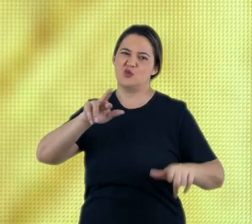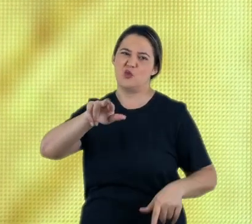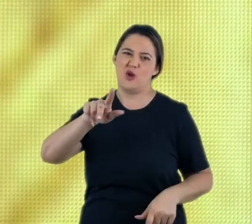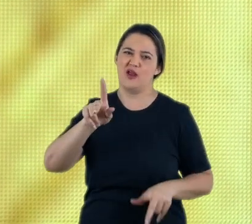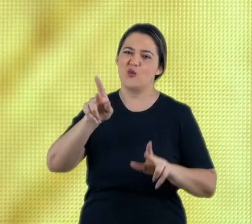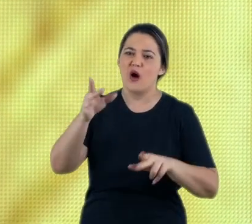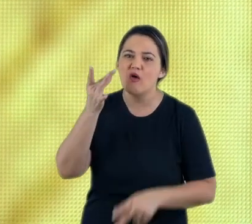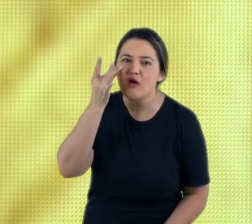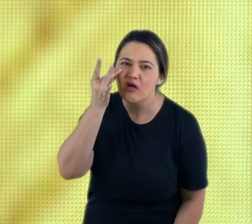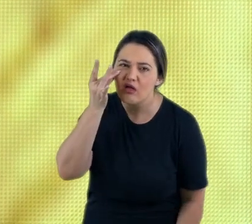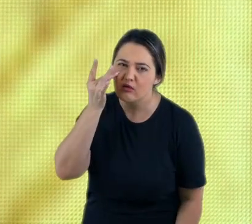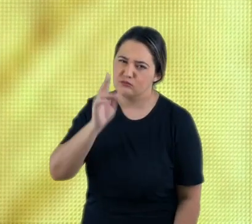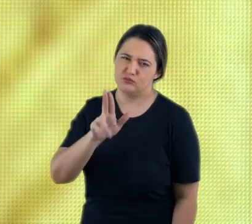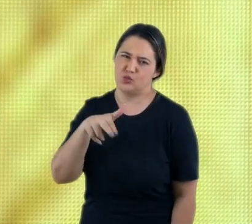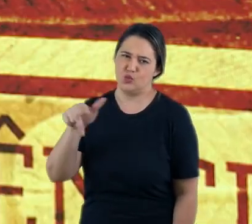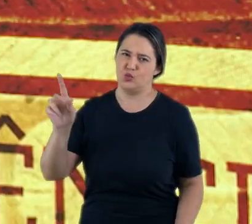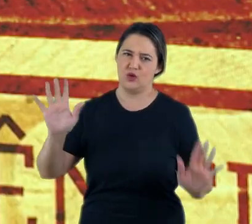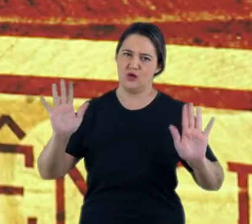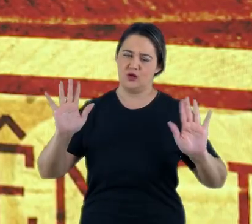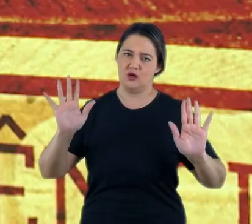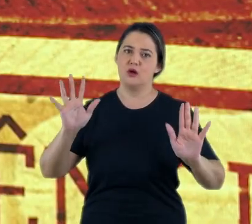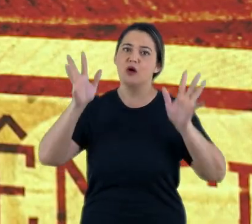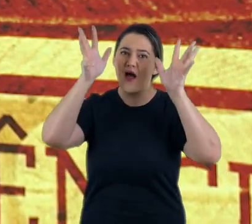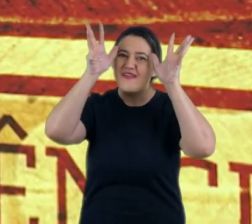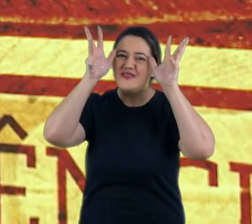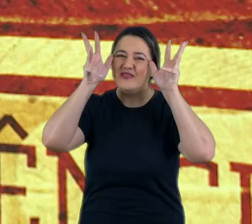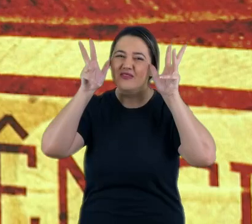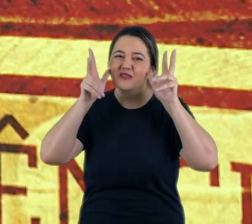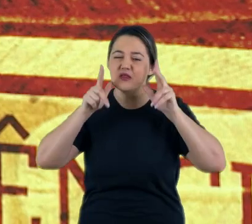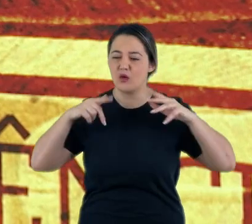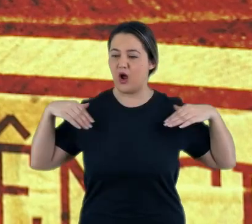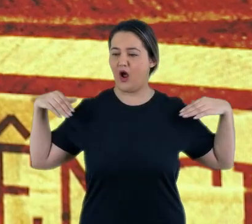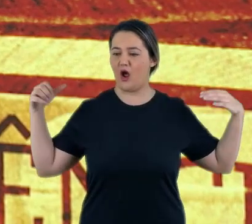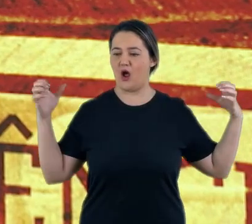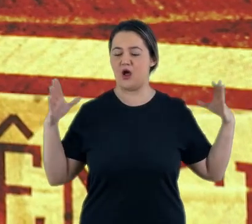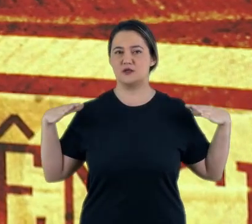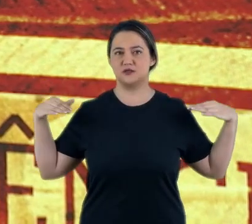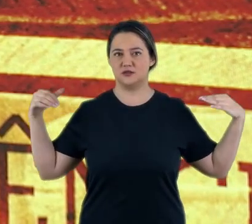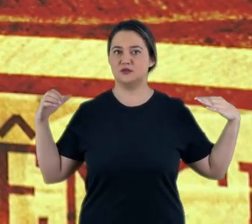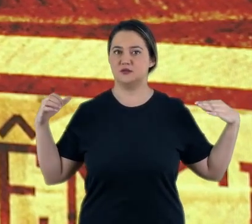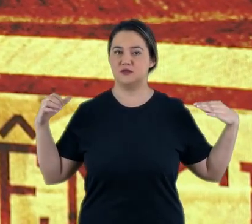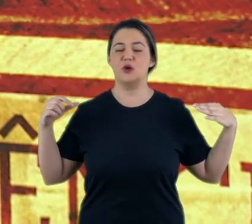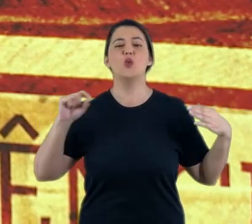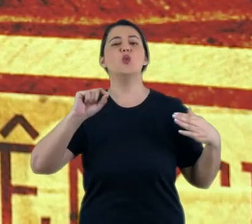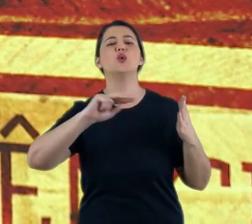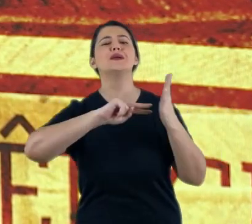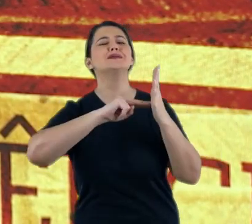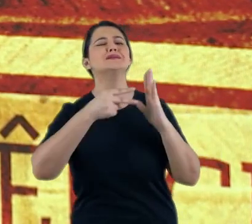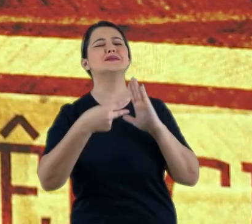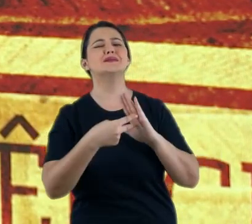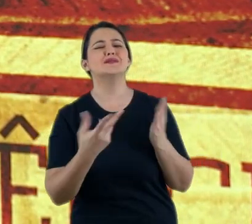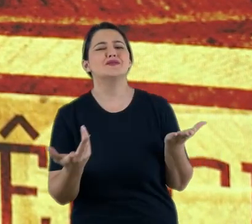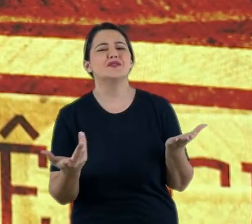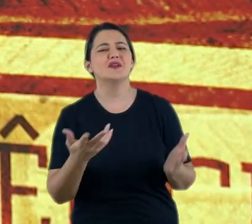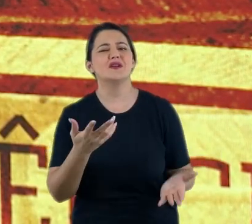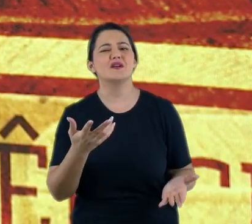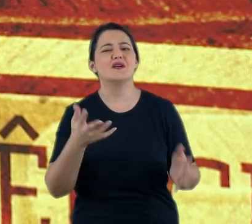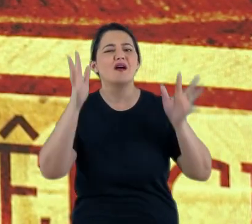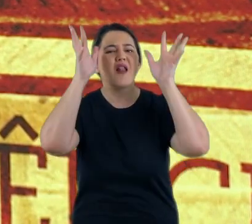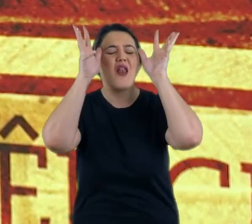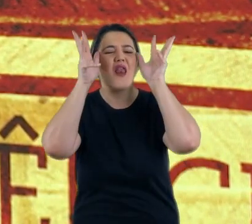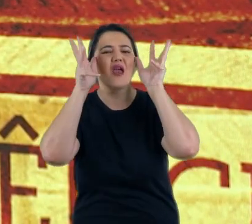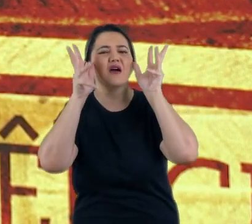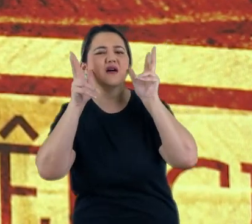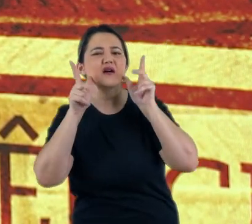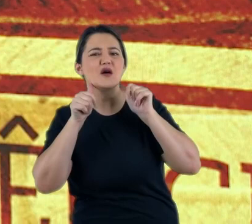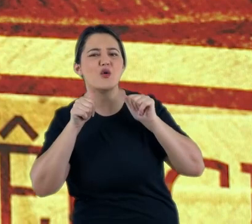normal da fauna que nós podemos ver talvez no mundo animal. O que seria a representação desse